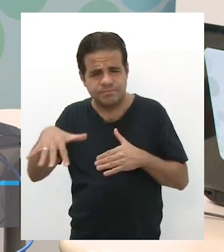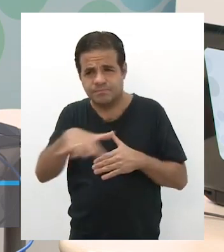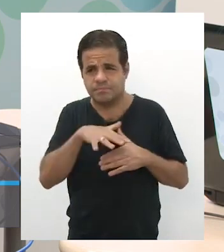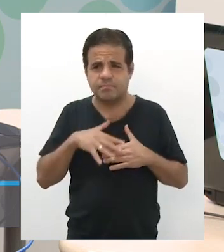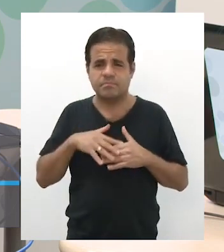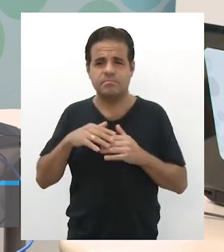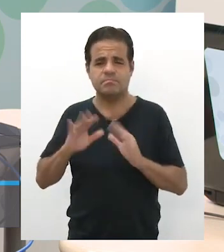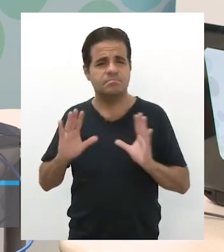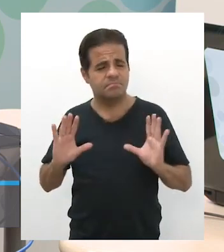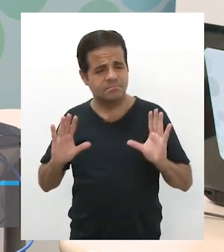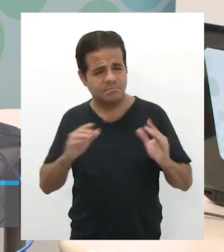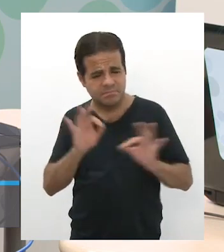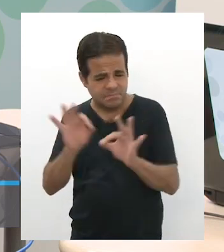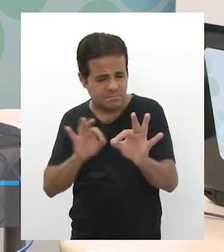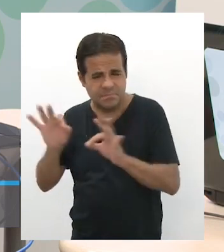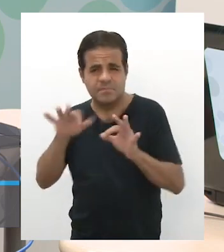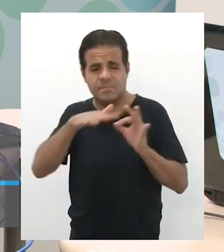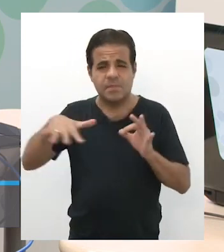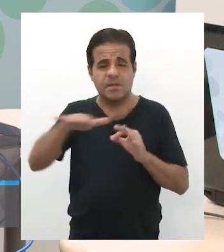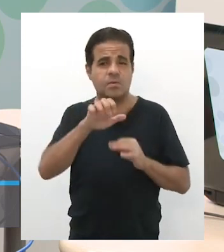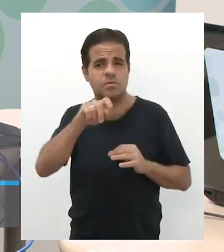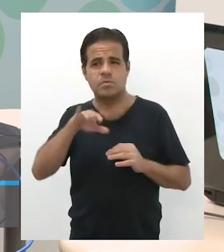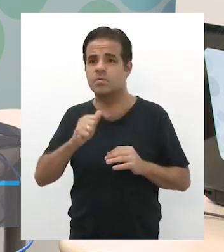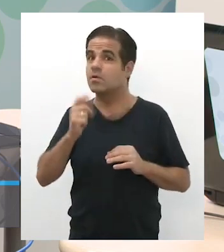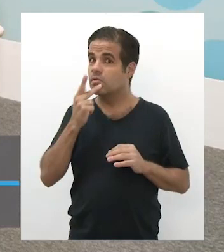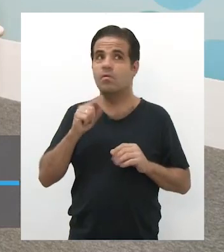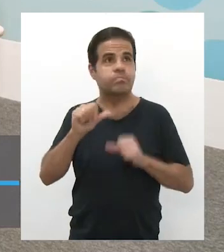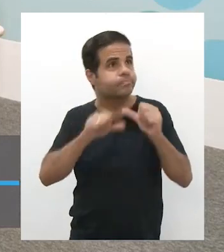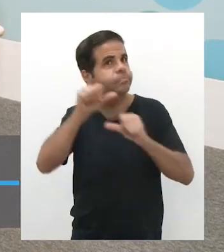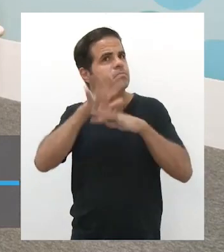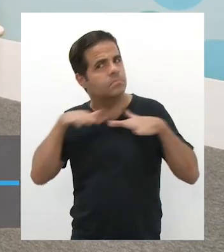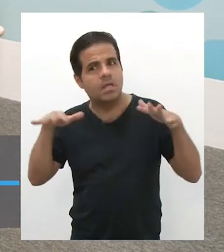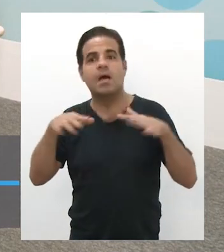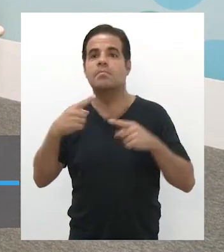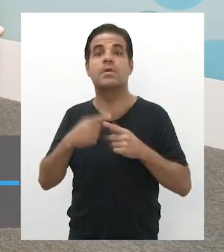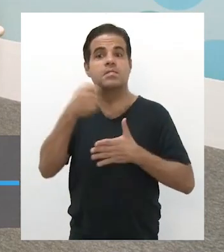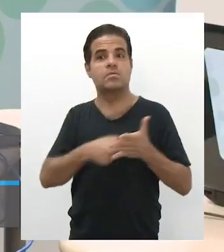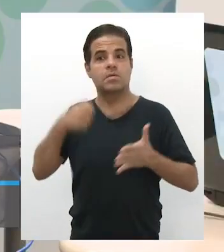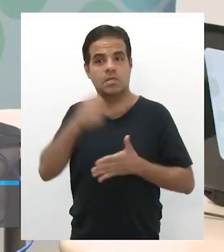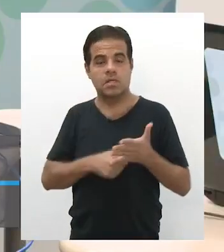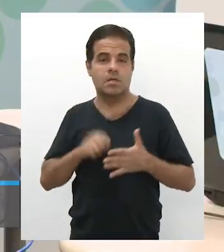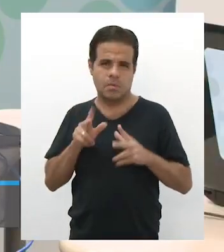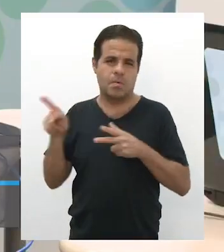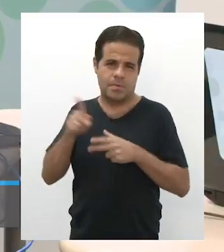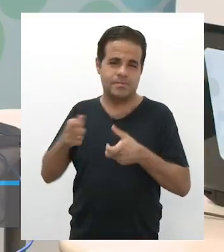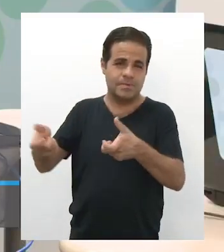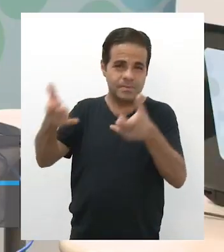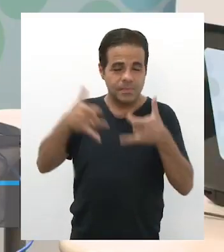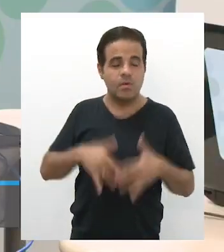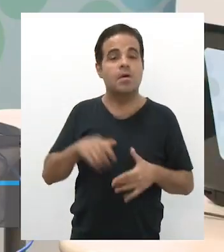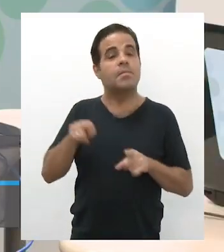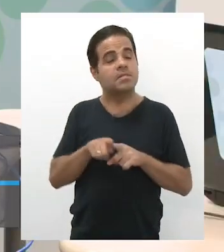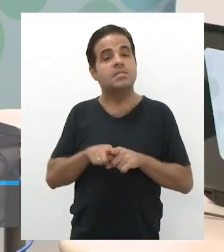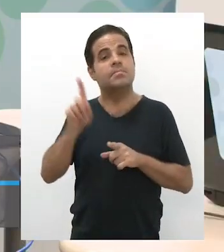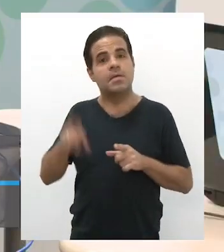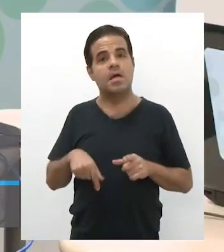pequenos palácios. E os etruscos falaram assim, não, vamos modernizar, porque eles eram guerreiros, como a professora Janaína disse, e eles